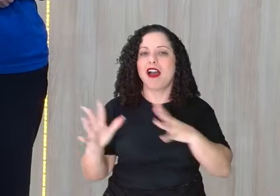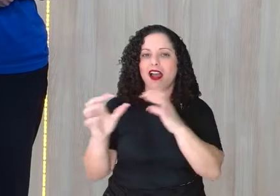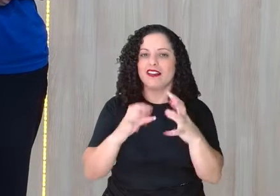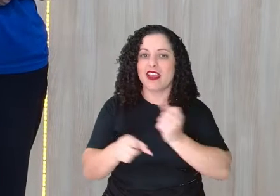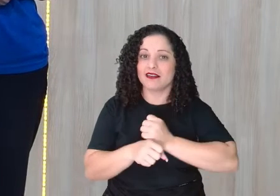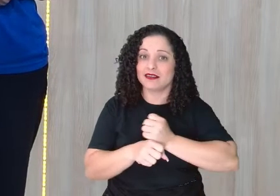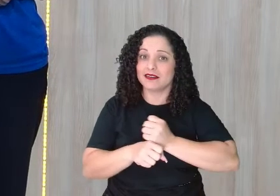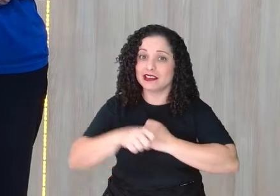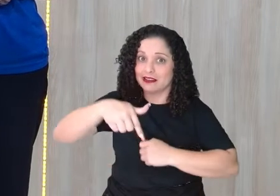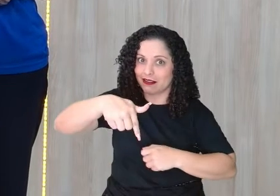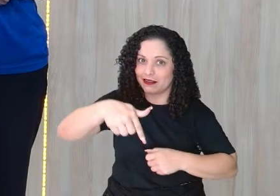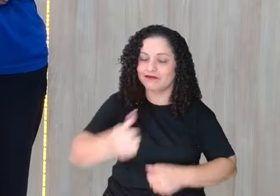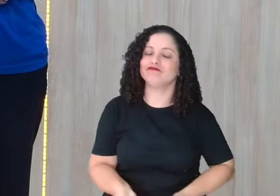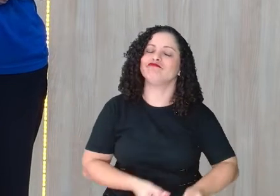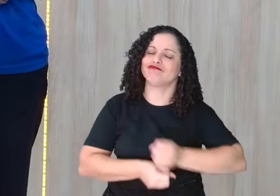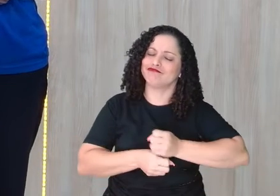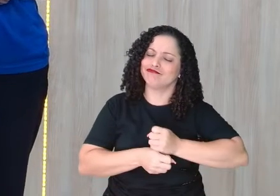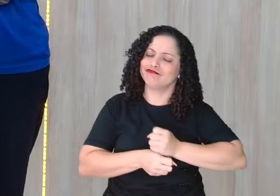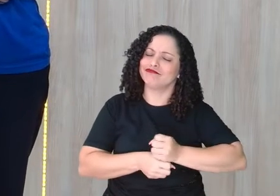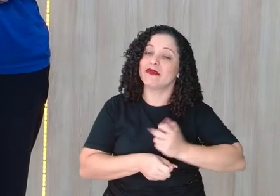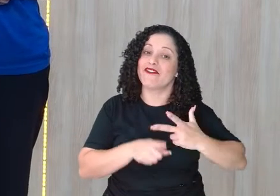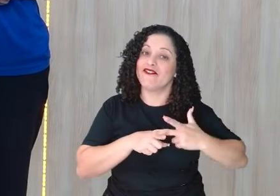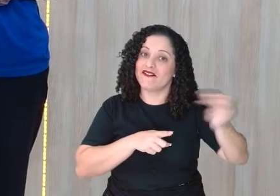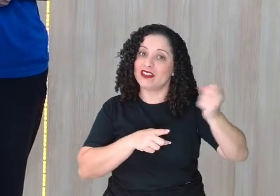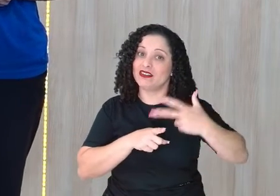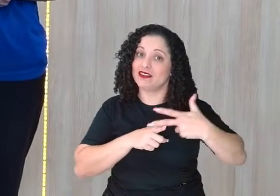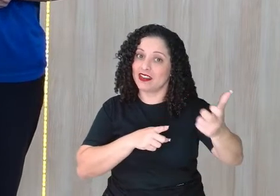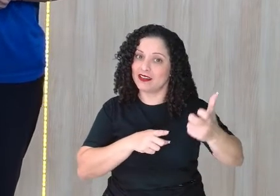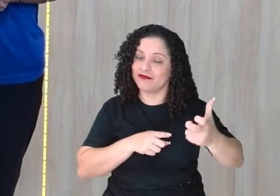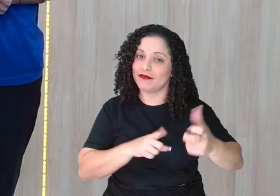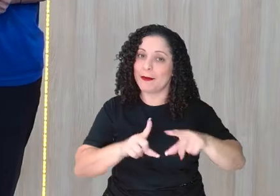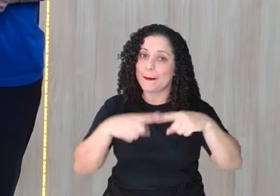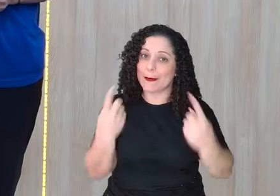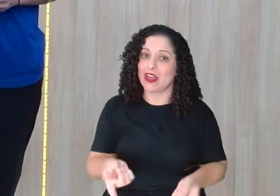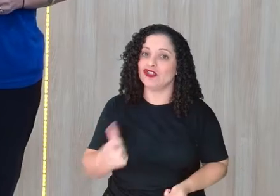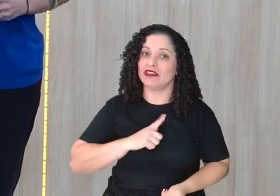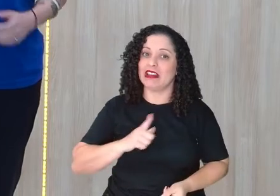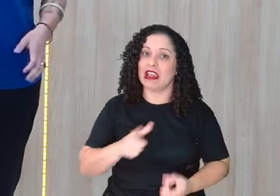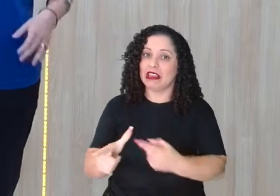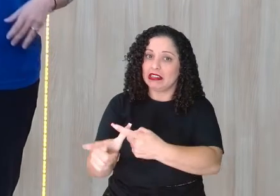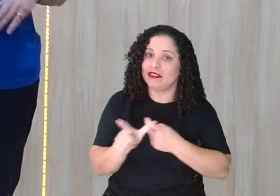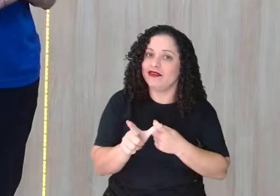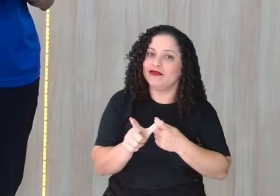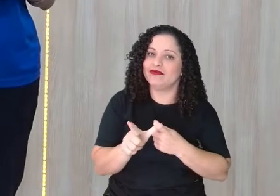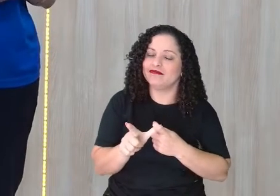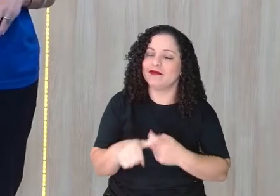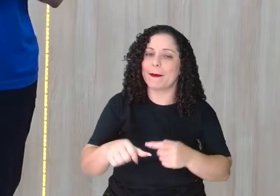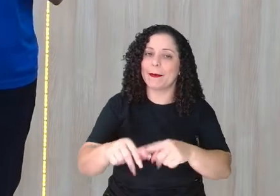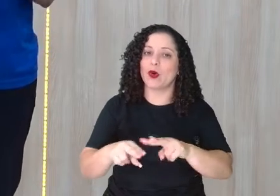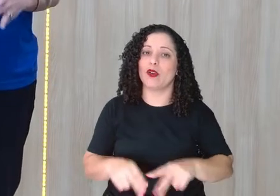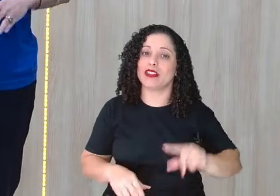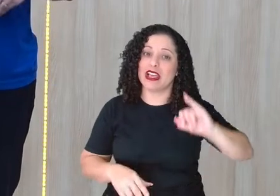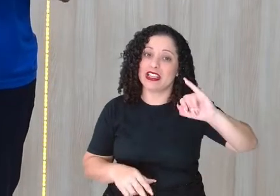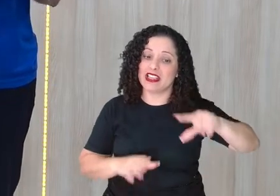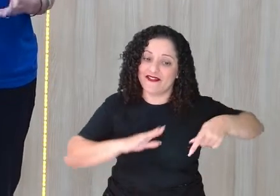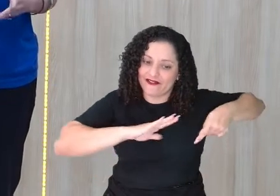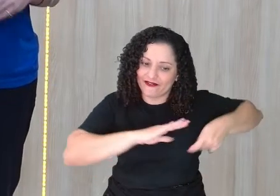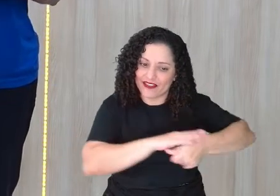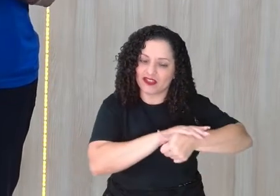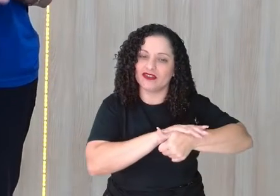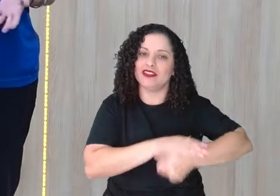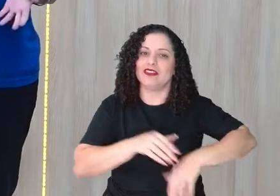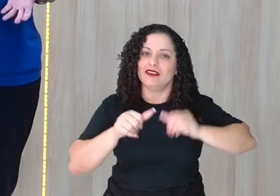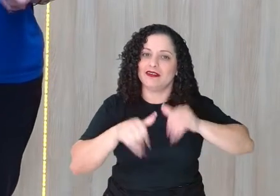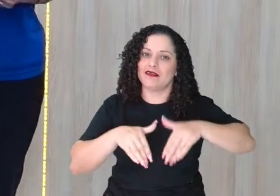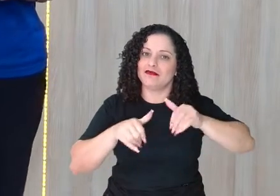Anos, mas deixou algumas dívidas, né, ali, porque eles tiveram que investir em exército, investir